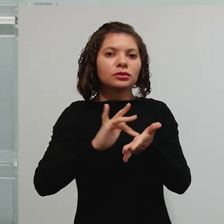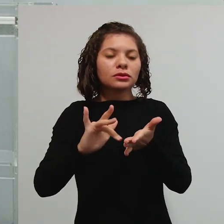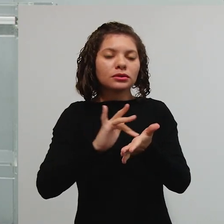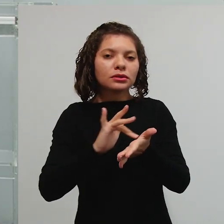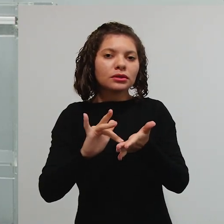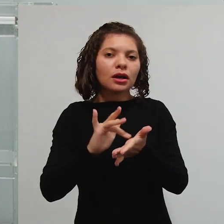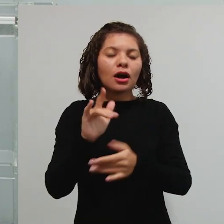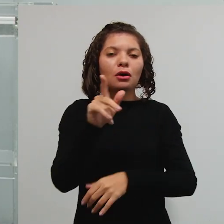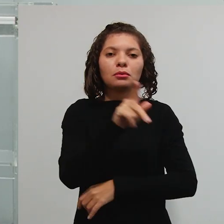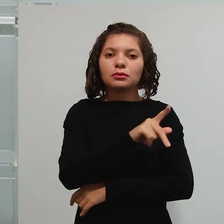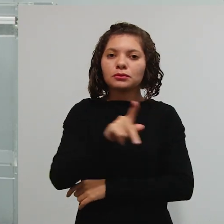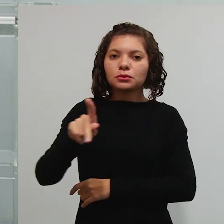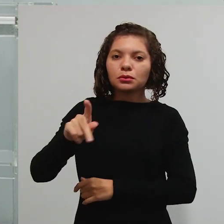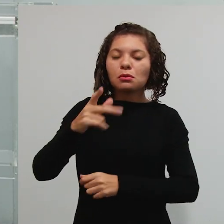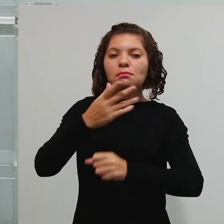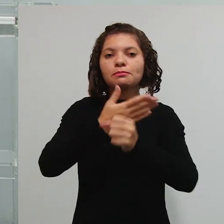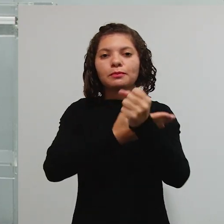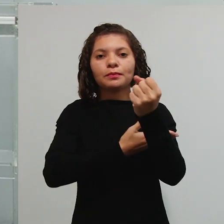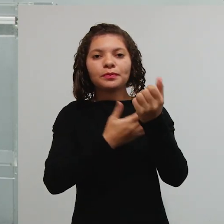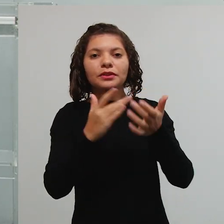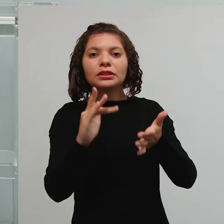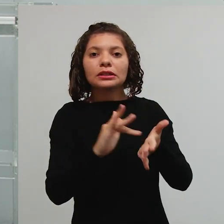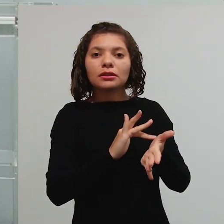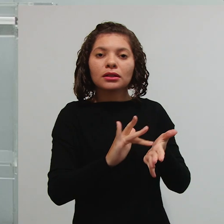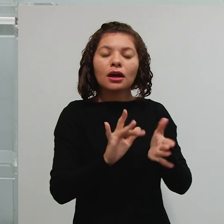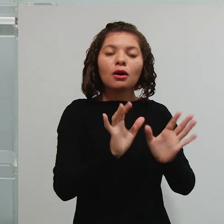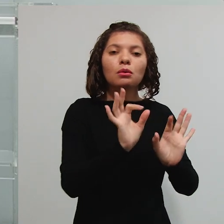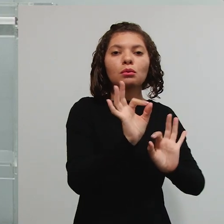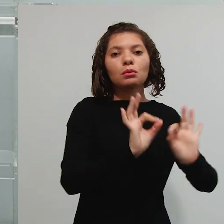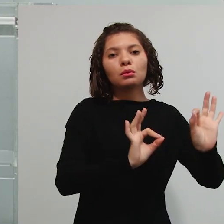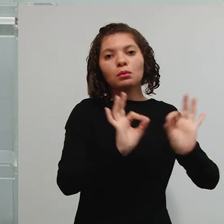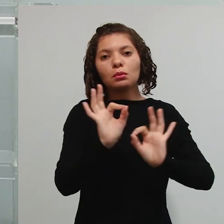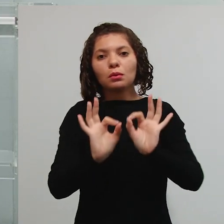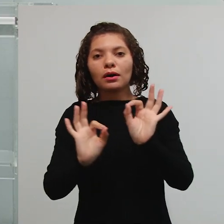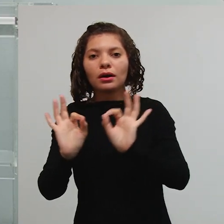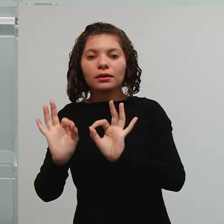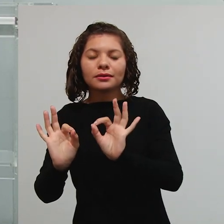docente no portfólio digital, organizado ou